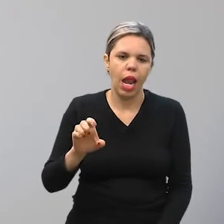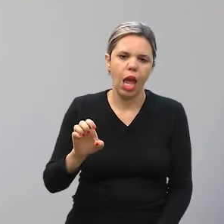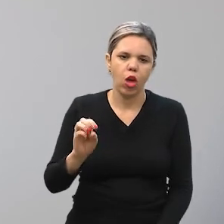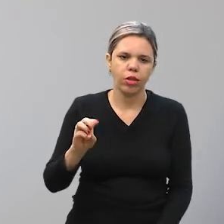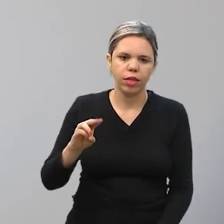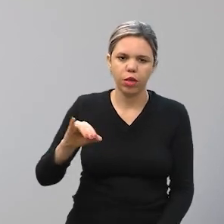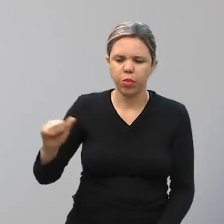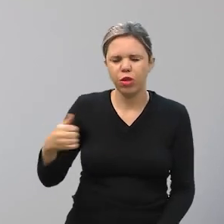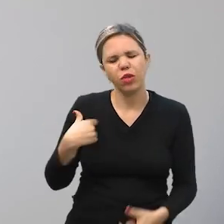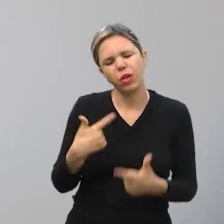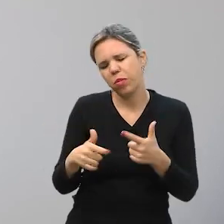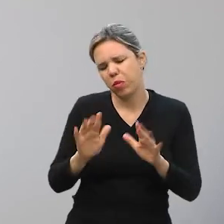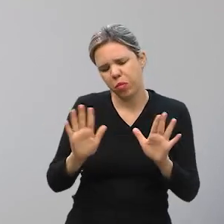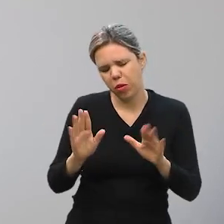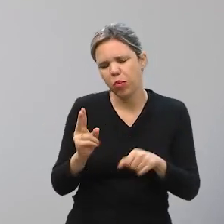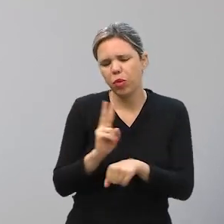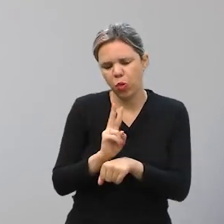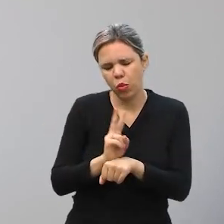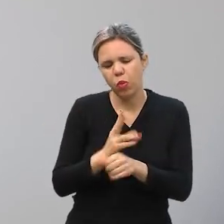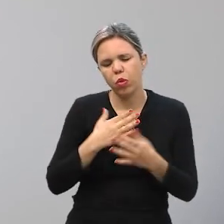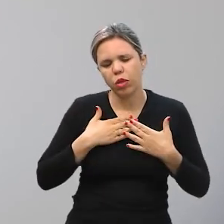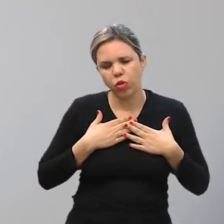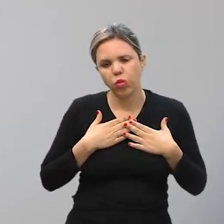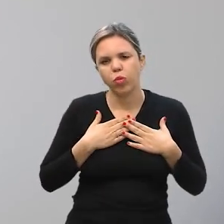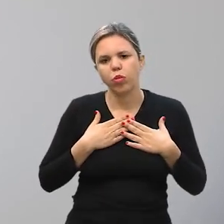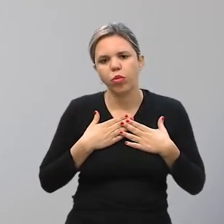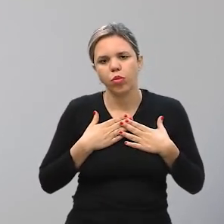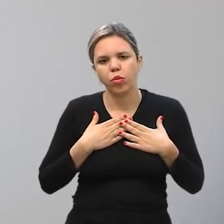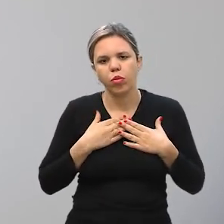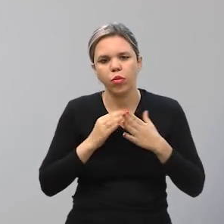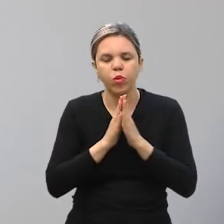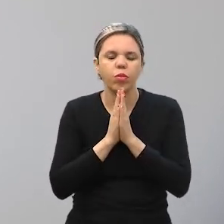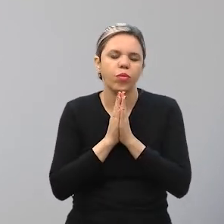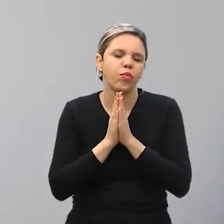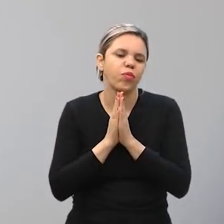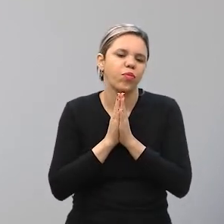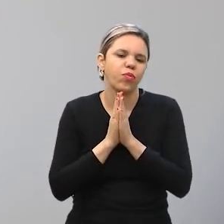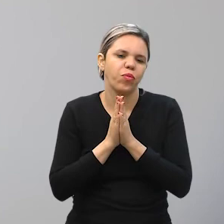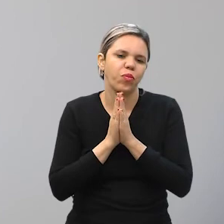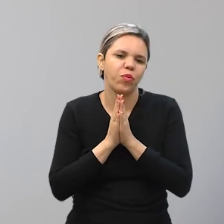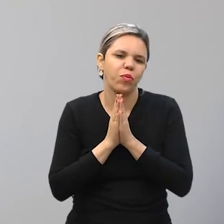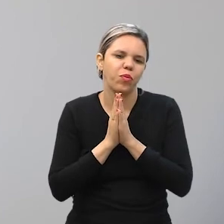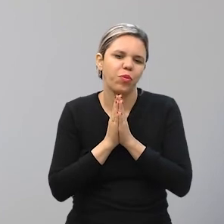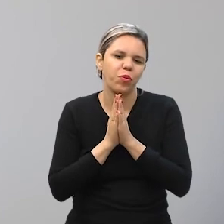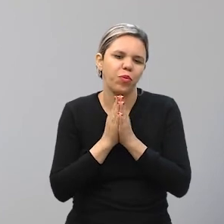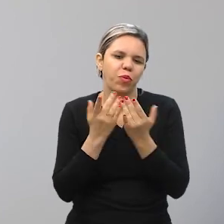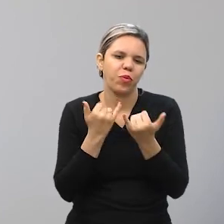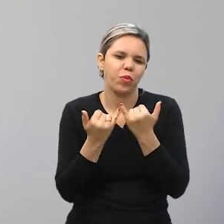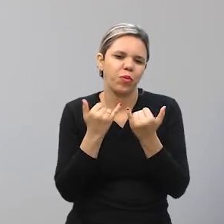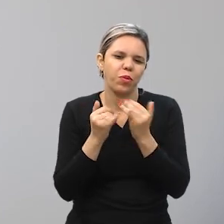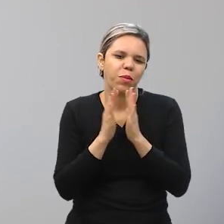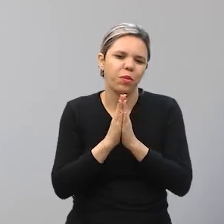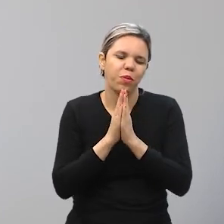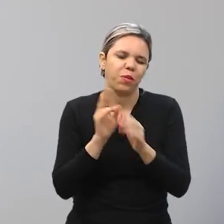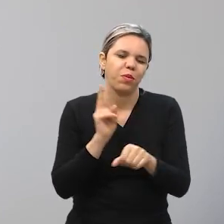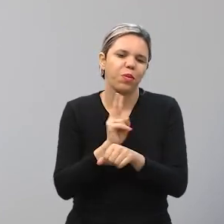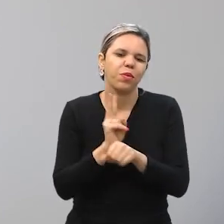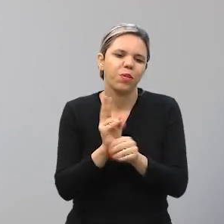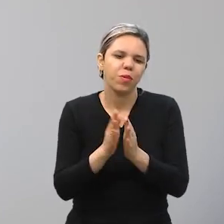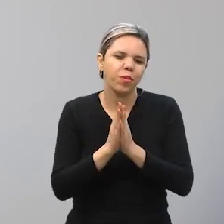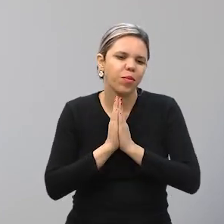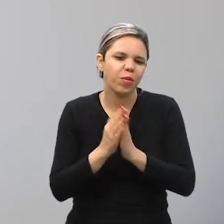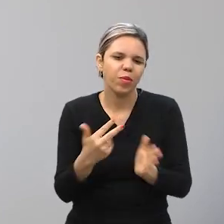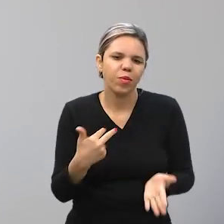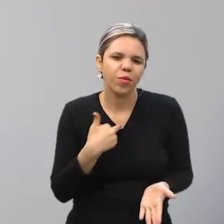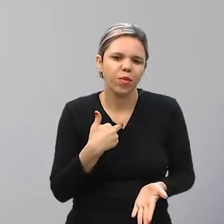tia Silvia, cuida de mim. Aí ele pôs a mãozinha assim, como se fosse em oração. Tia Silvia, cuida de mim. André, eu